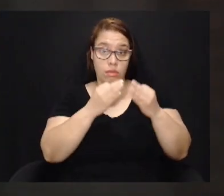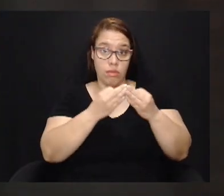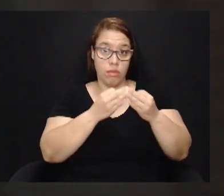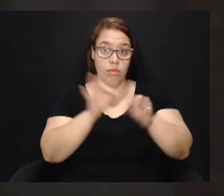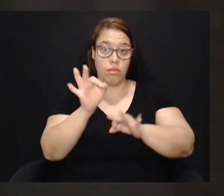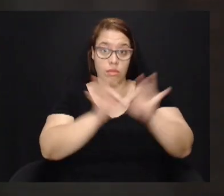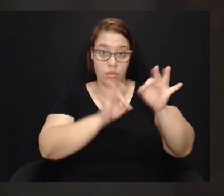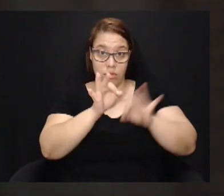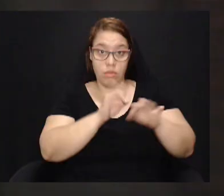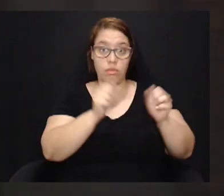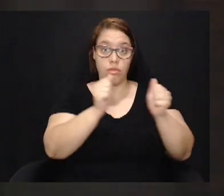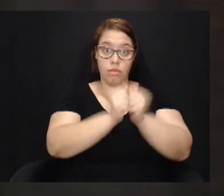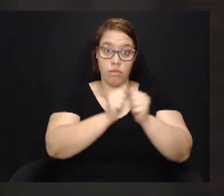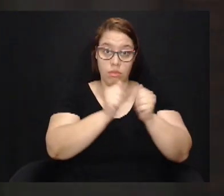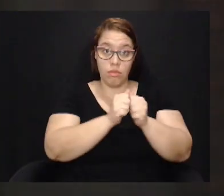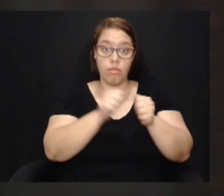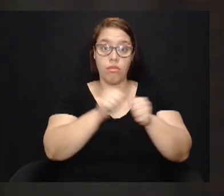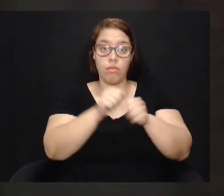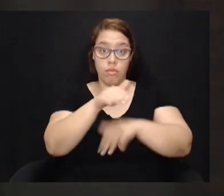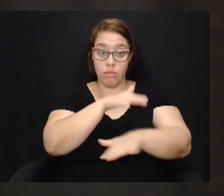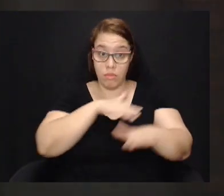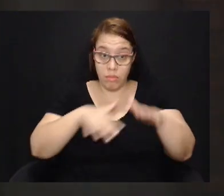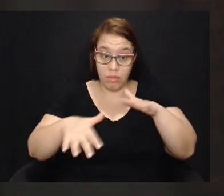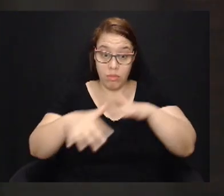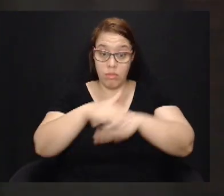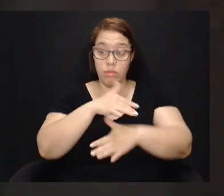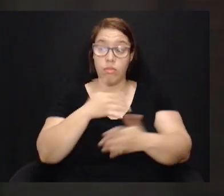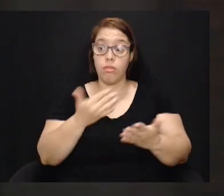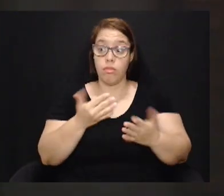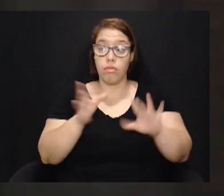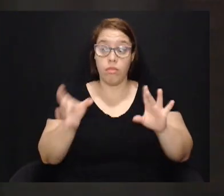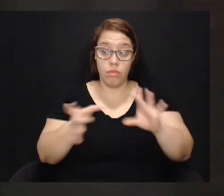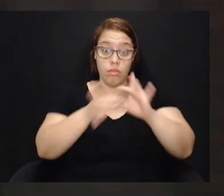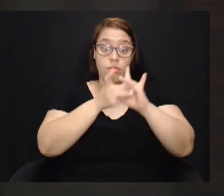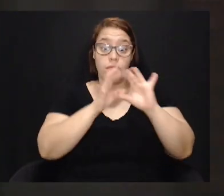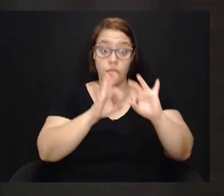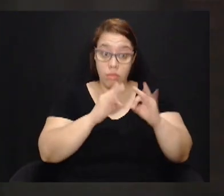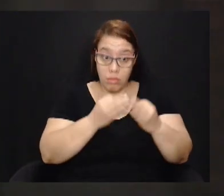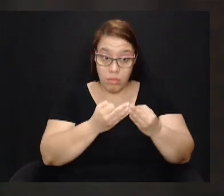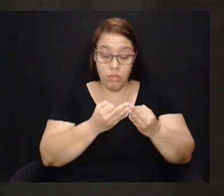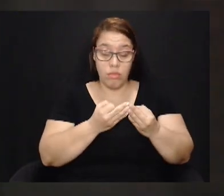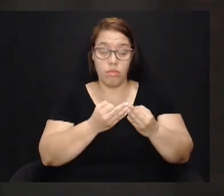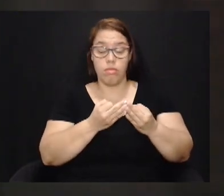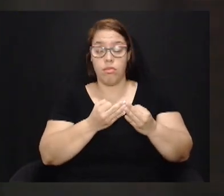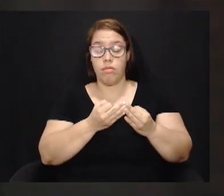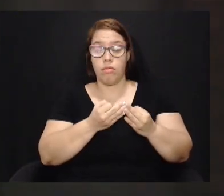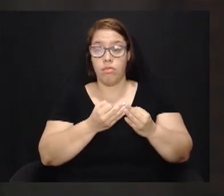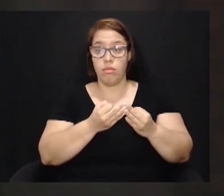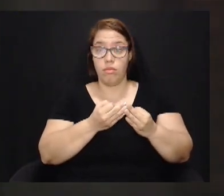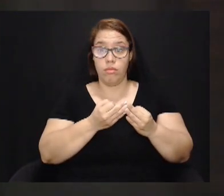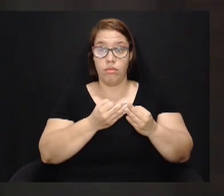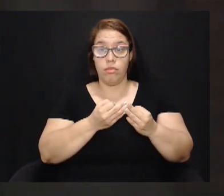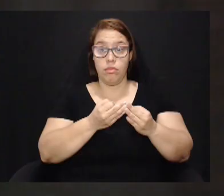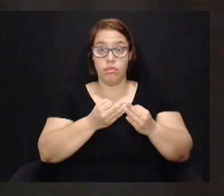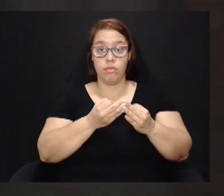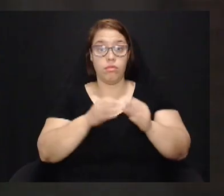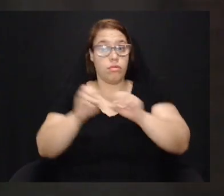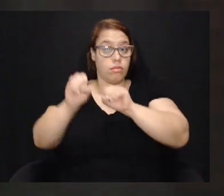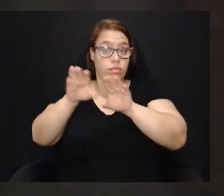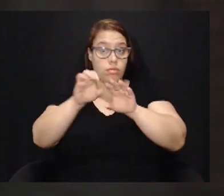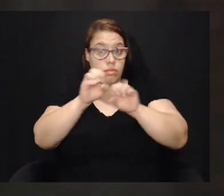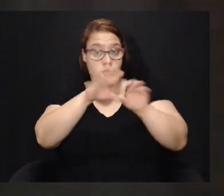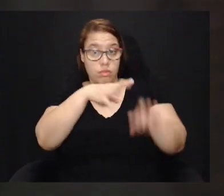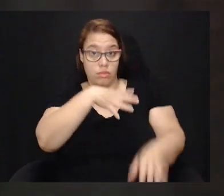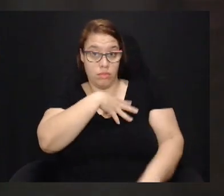juntos, vamos fazer um momento de conexão da família. Isso tudo, você ensina os filhos a comer,